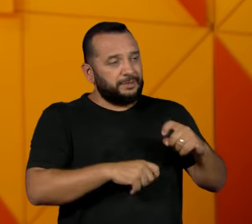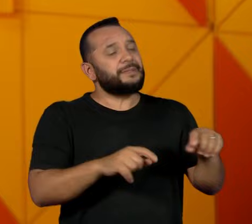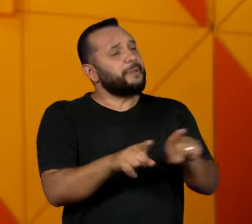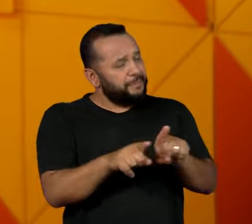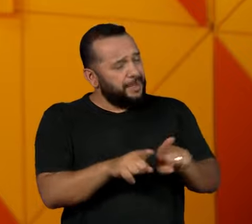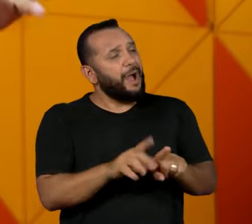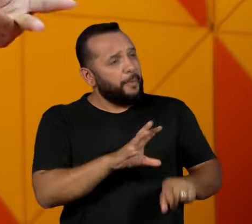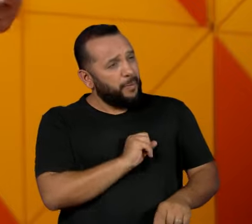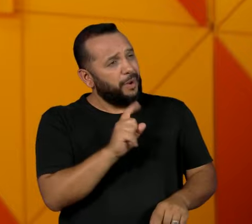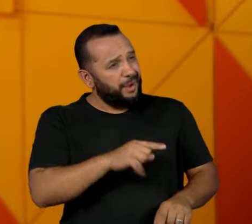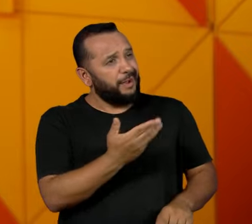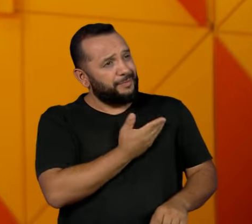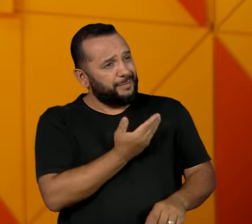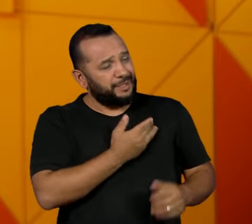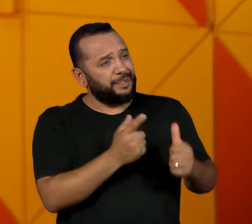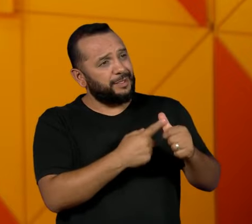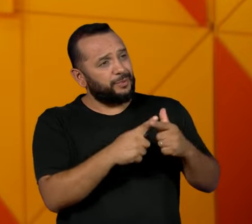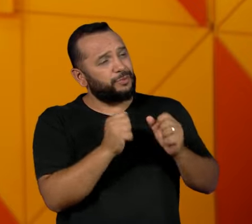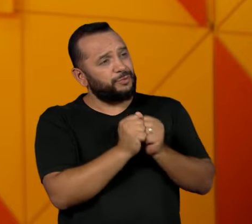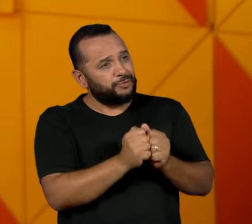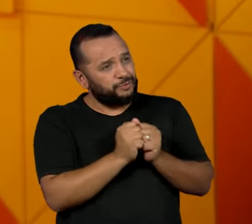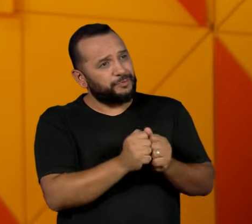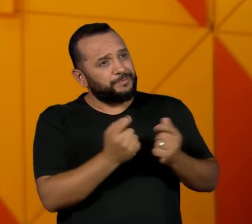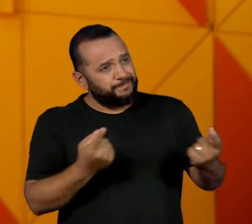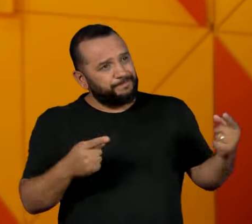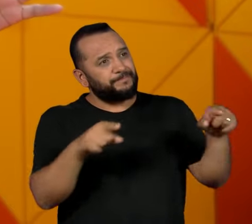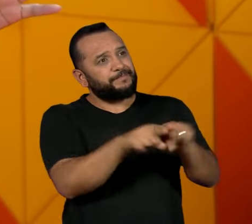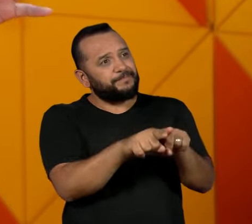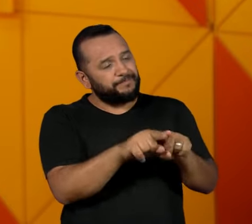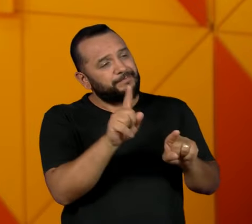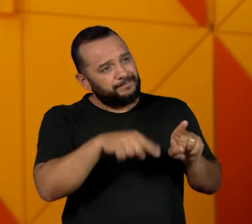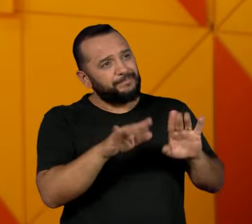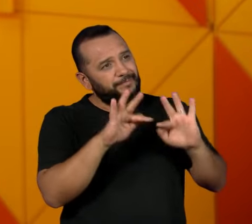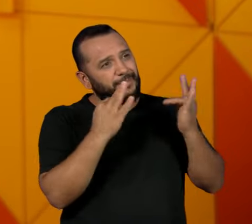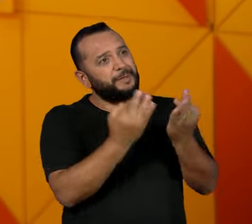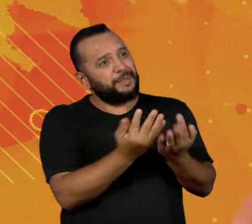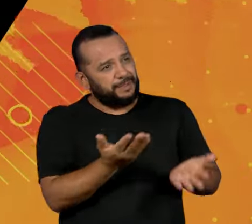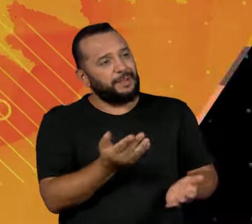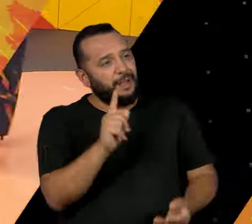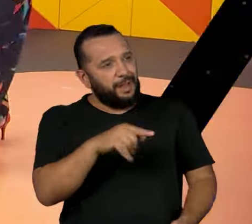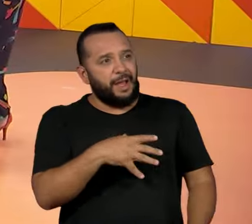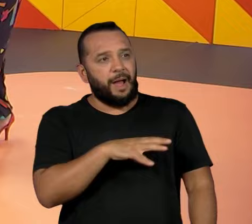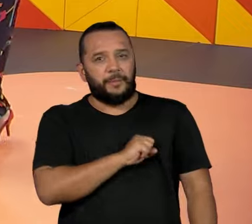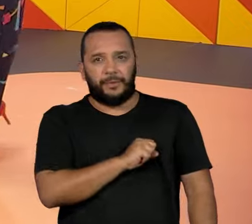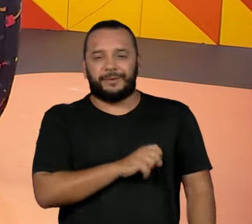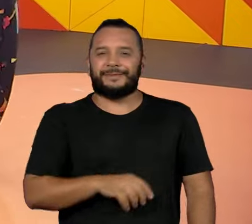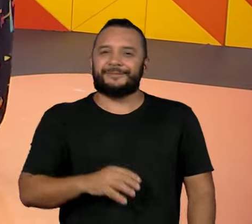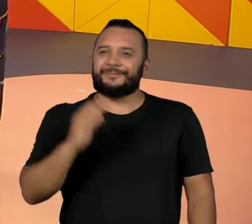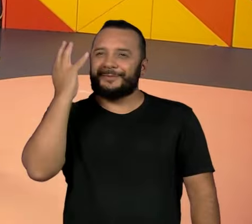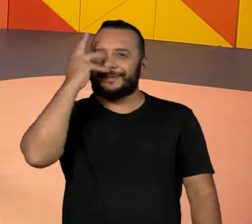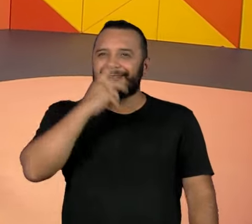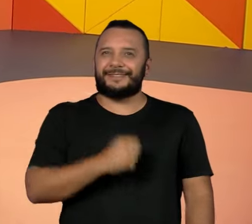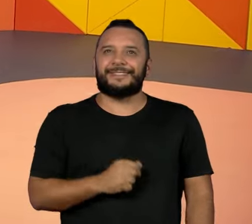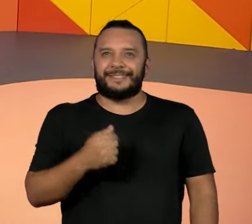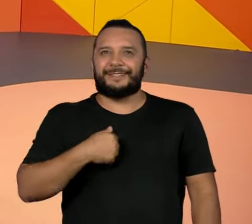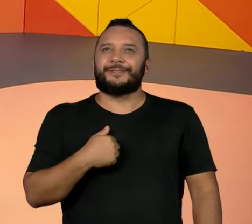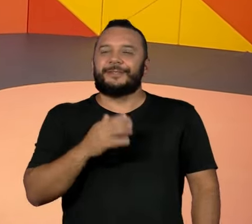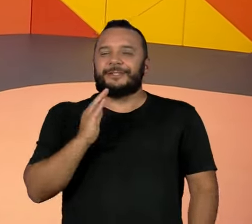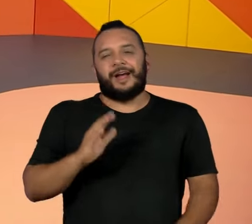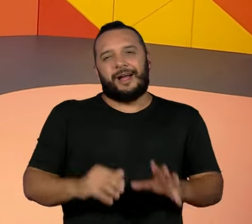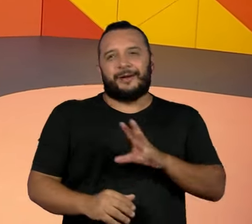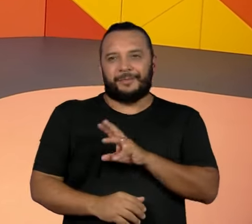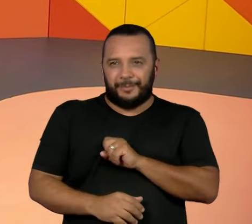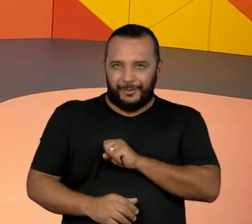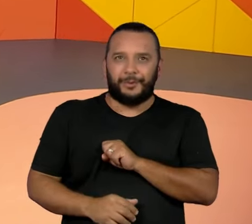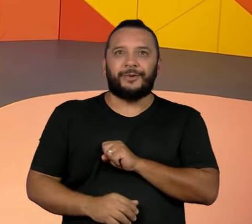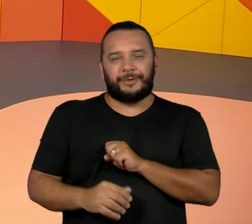amigo, é o companheiro, o parceiro, é família. Isso é amor. Gente, como é bonito poder associar amor